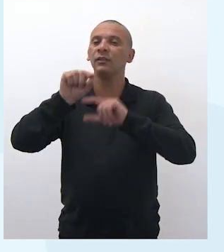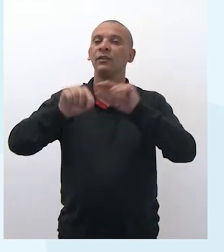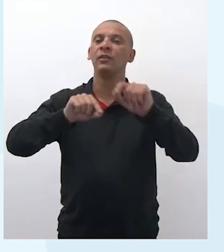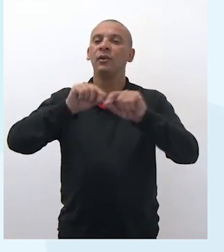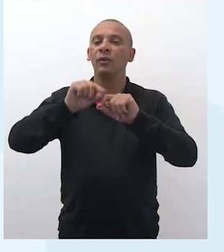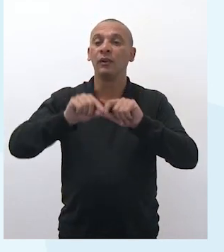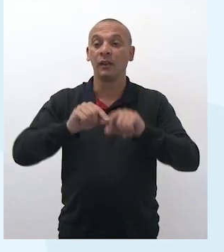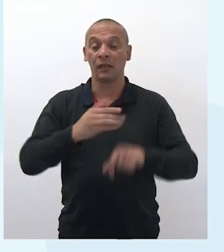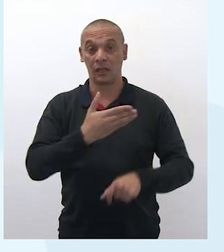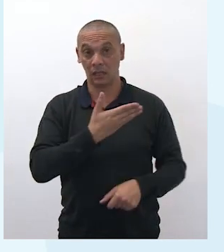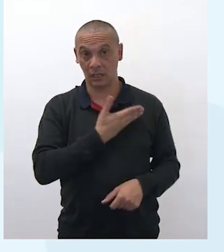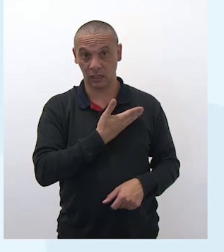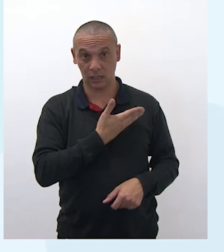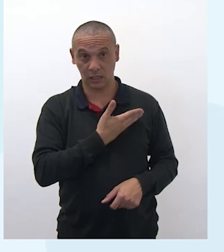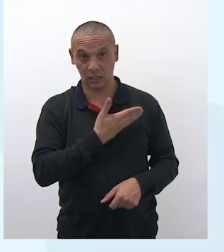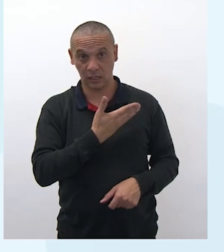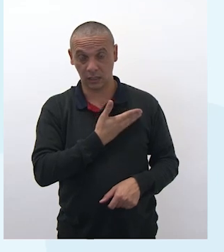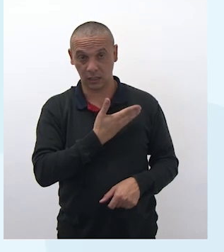de uma amiga